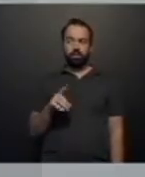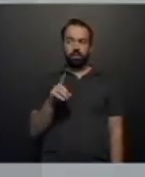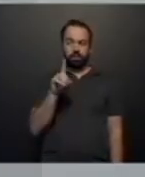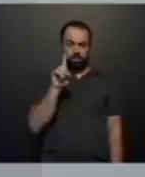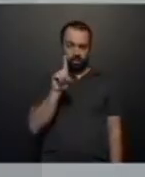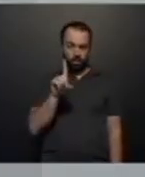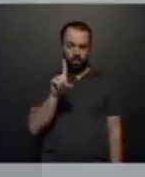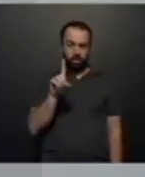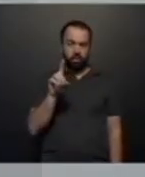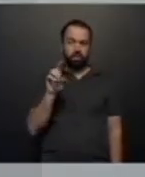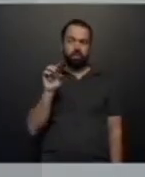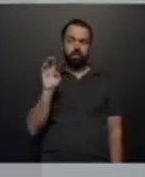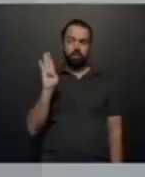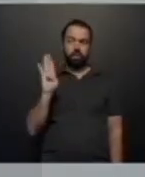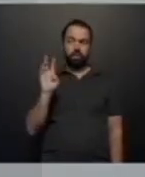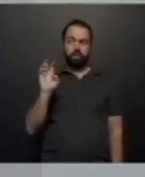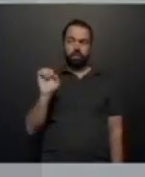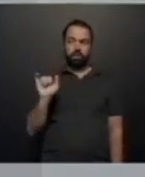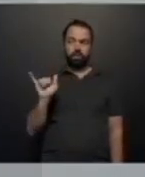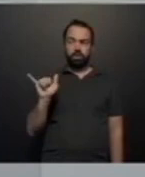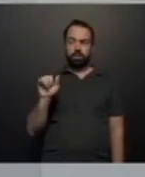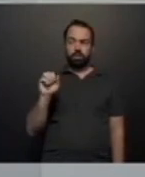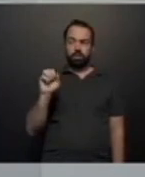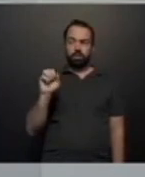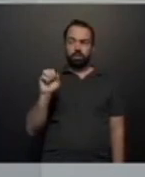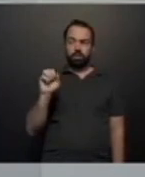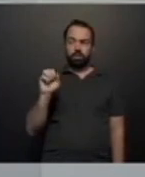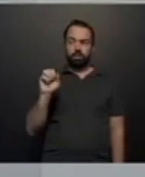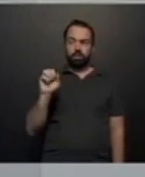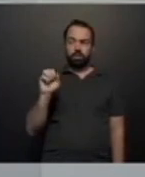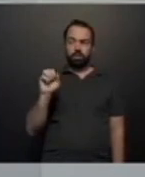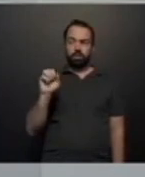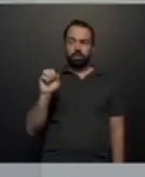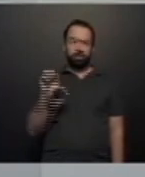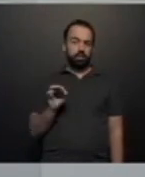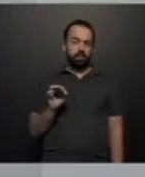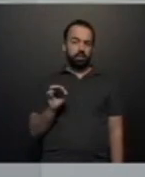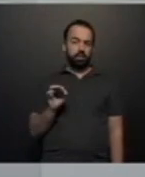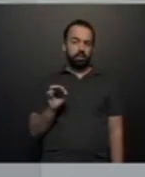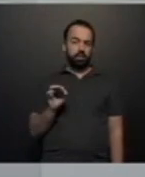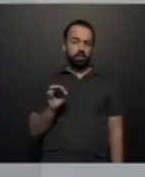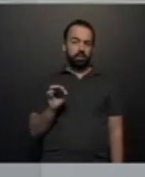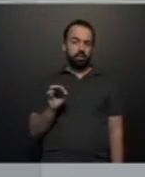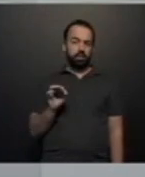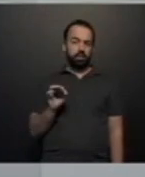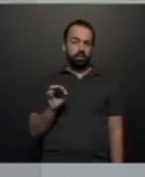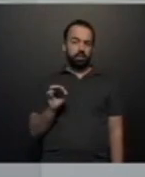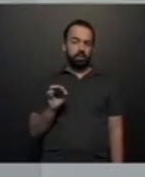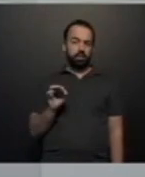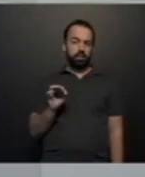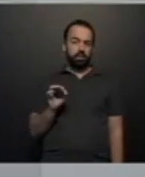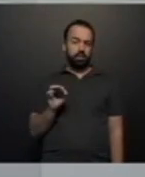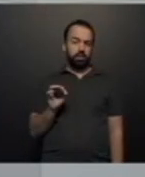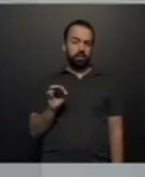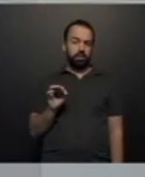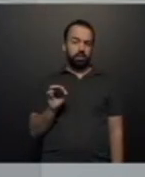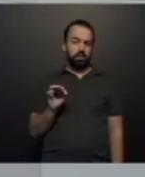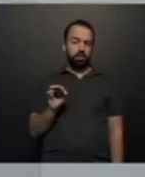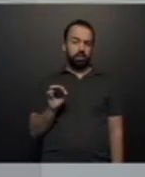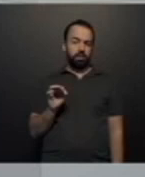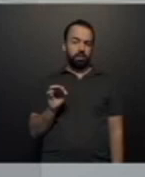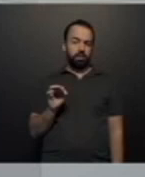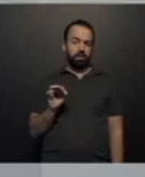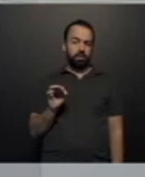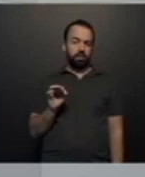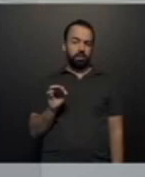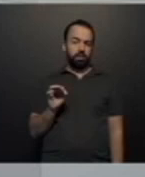Um byte representa 8 bits. Vou voltar aqui na imagem. Se eu pegar 8 elementos,